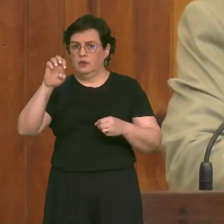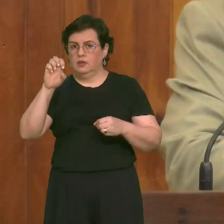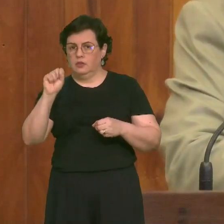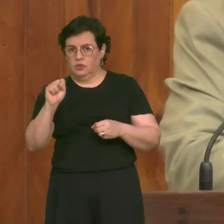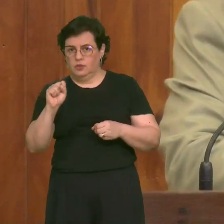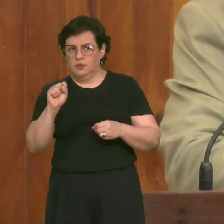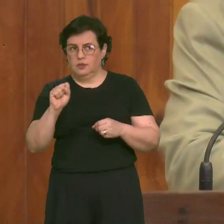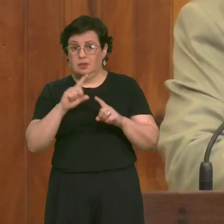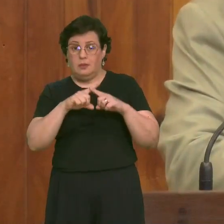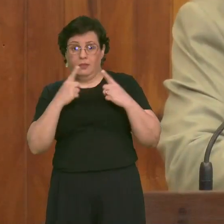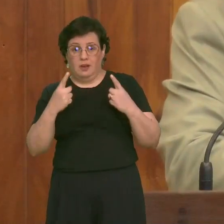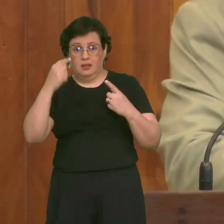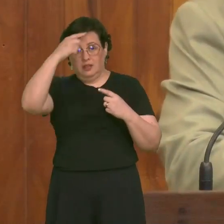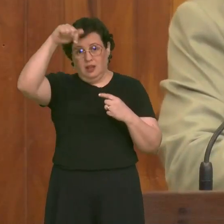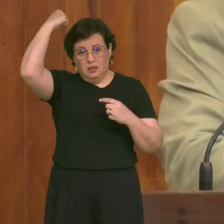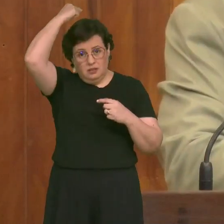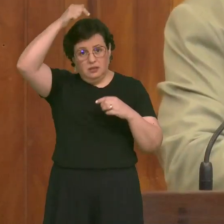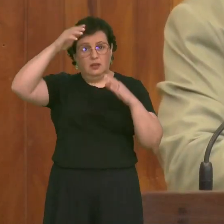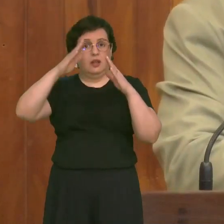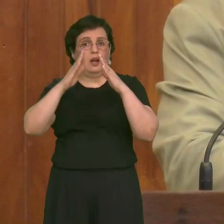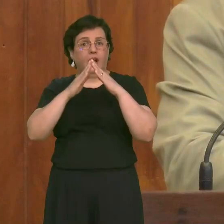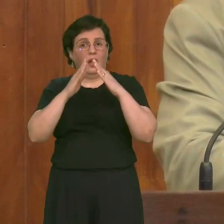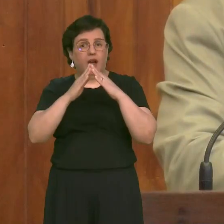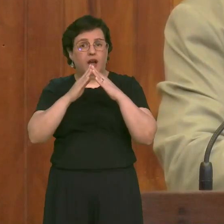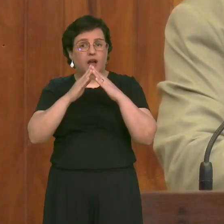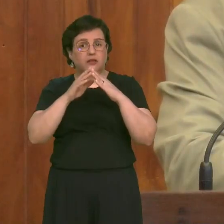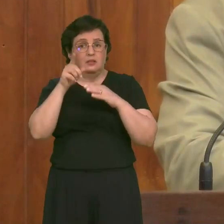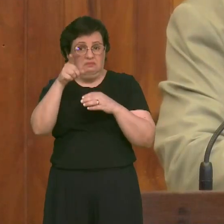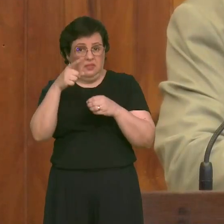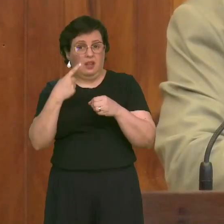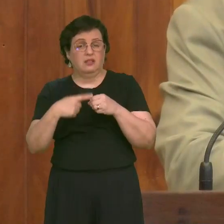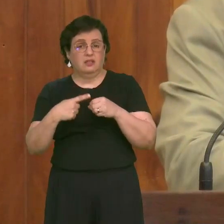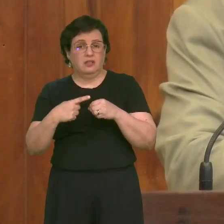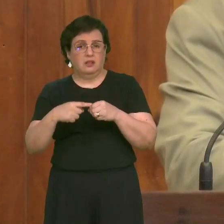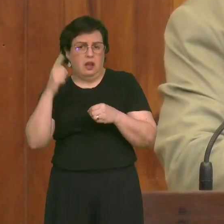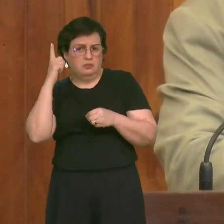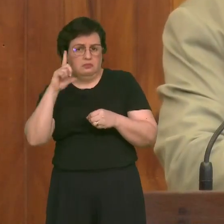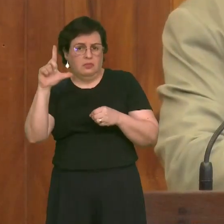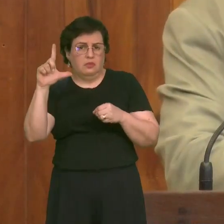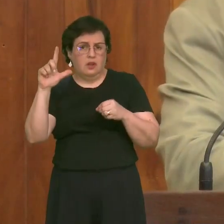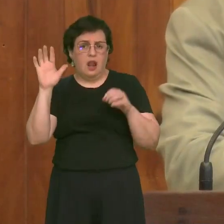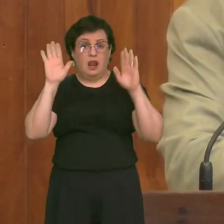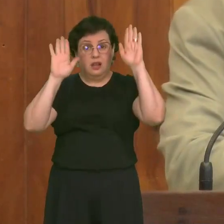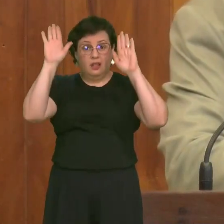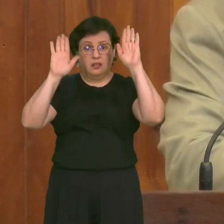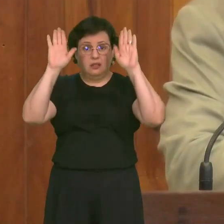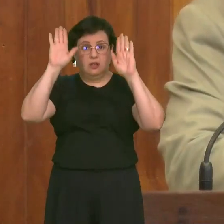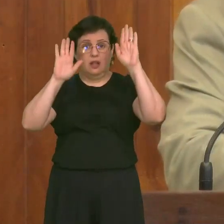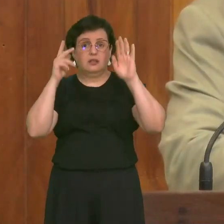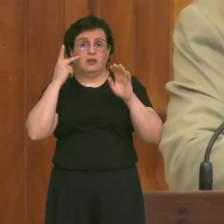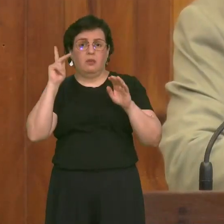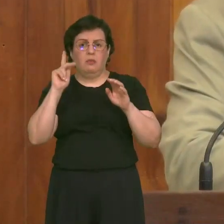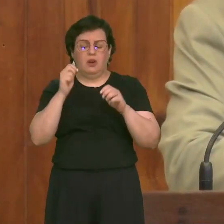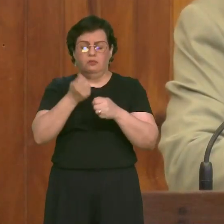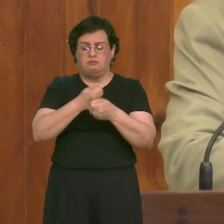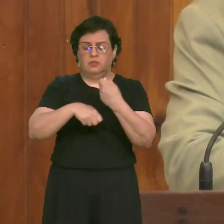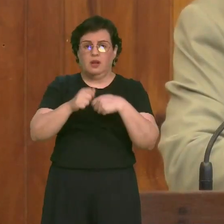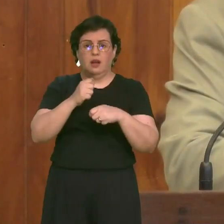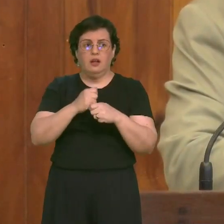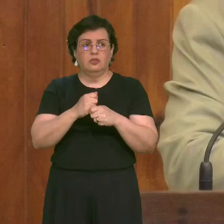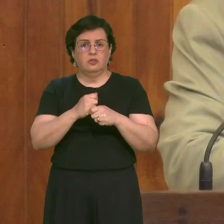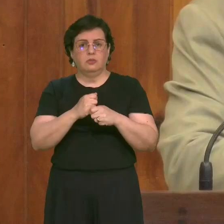é a Santa Casa de Chavantes que vai que ganhou a licitação para administrar